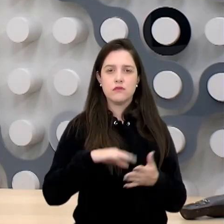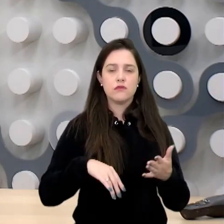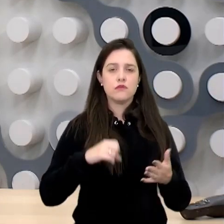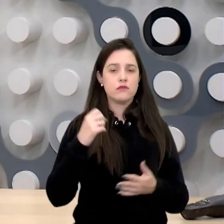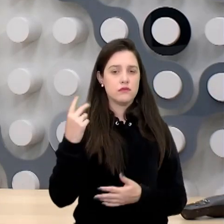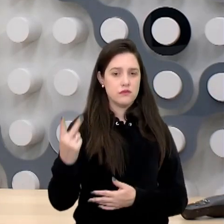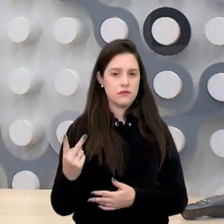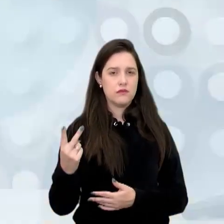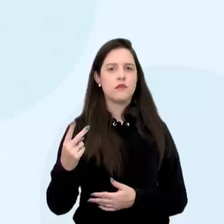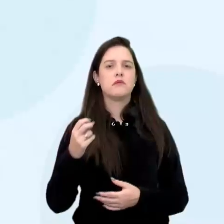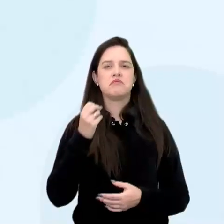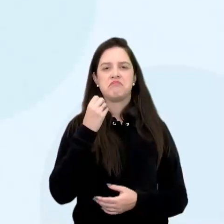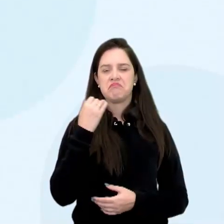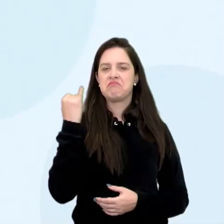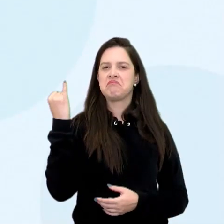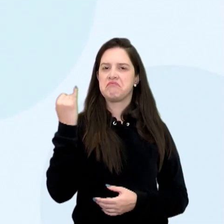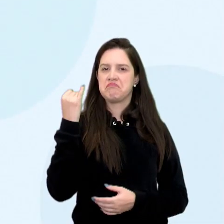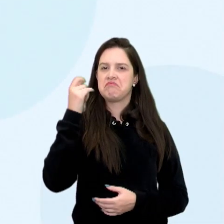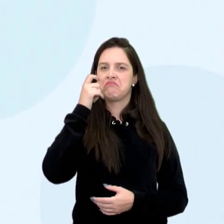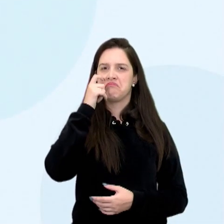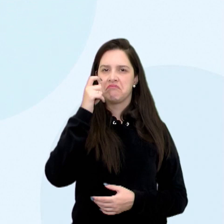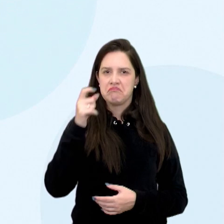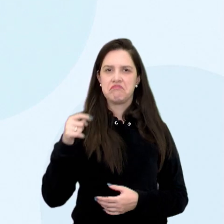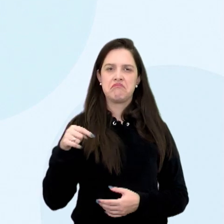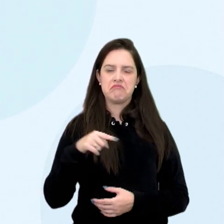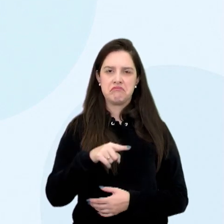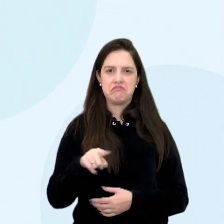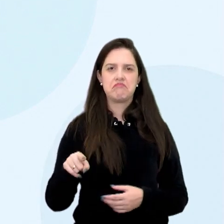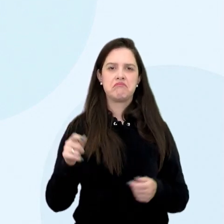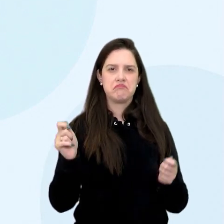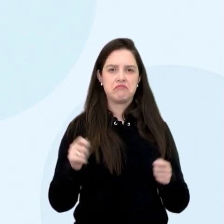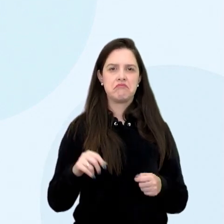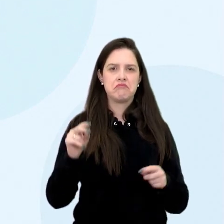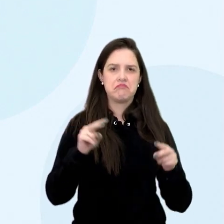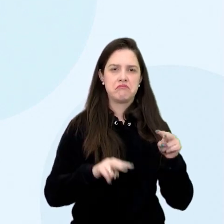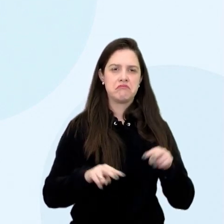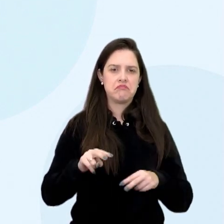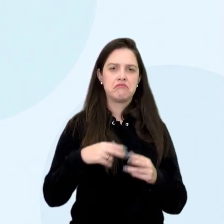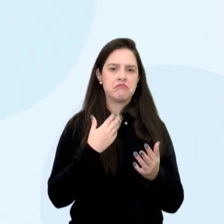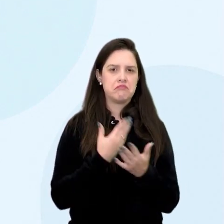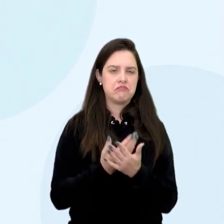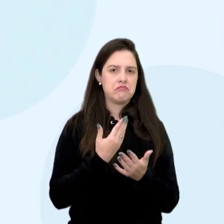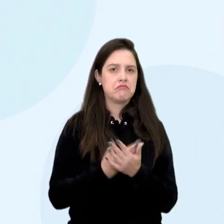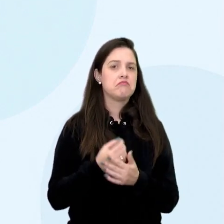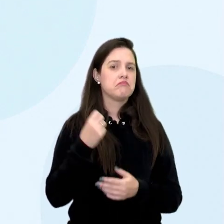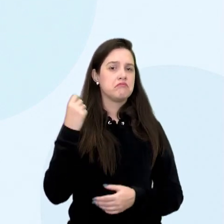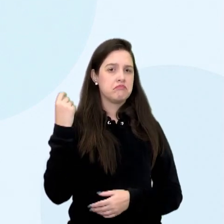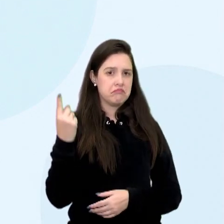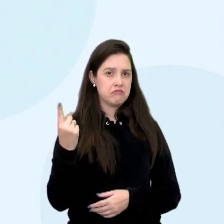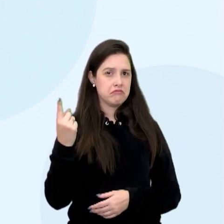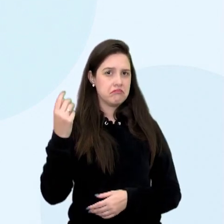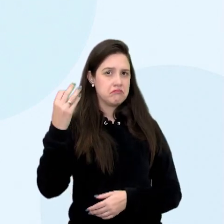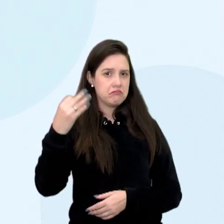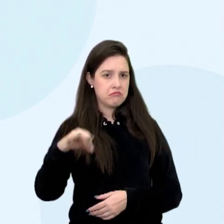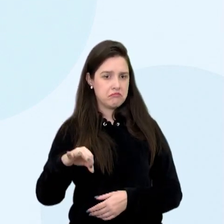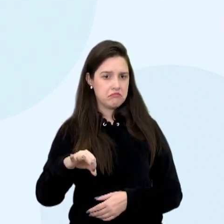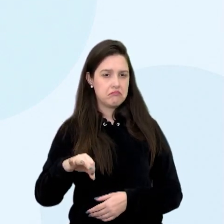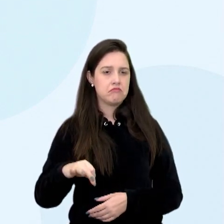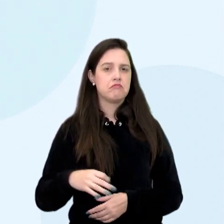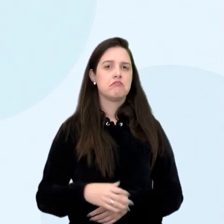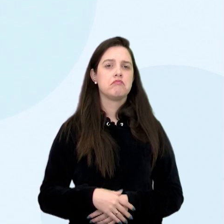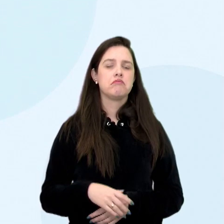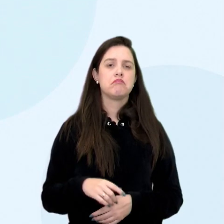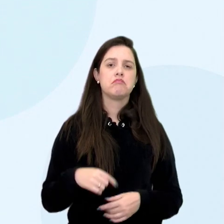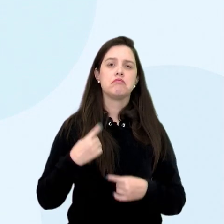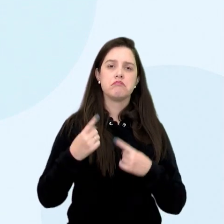Essa atividade é muito interessante, ela é tão interessante como nós vimos na atividade 1, tá certo? E aí nós vamos nos vermos aí